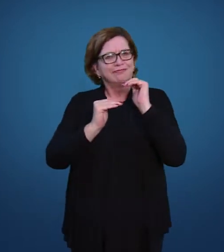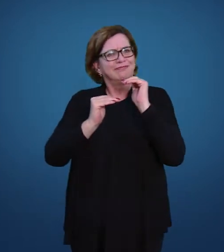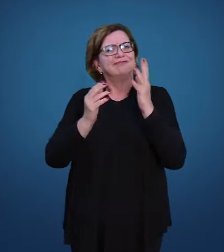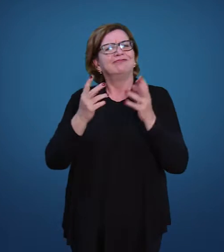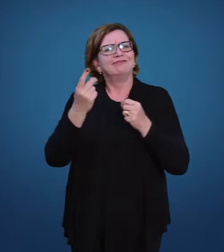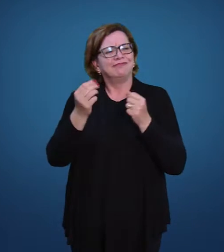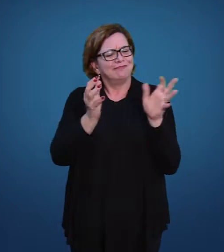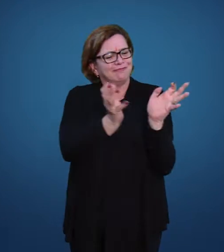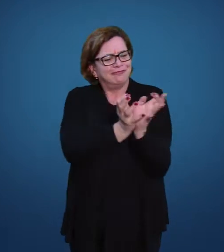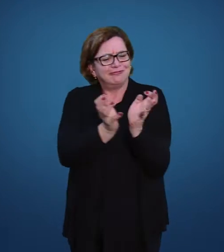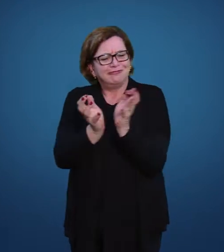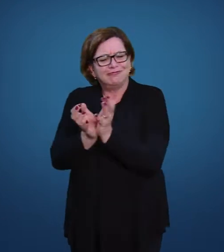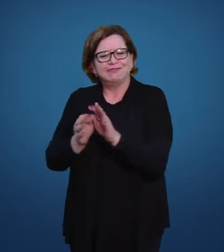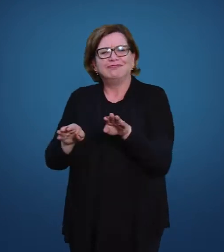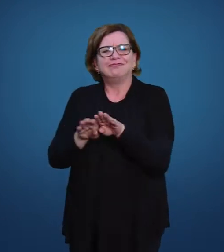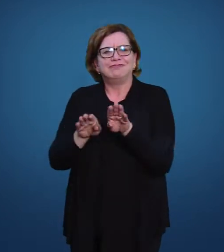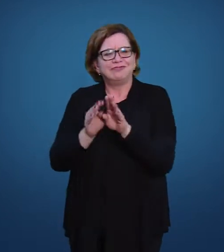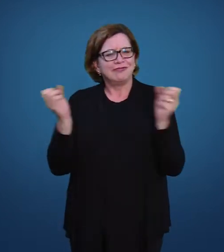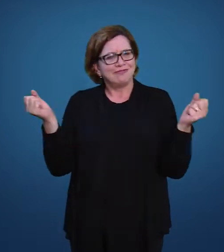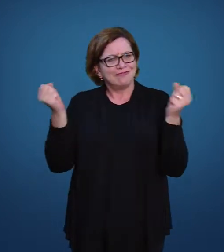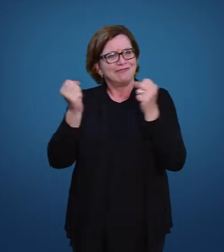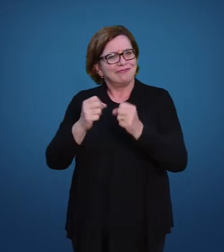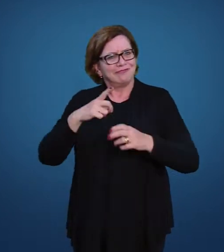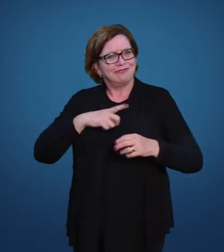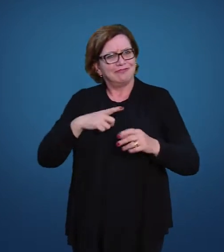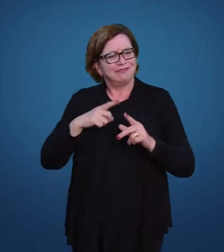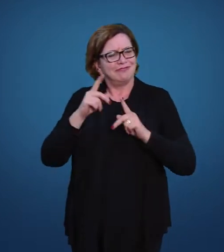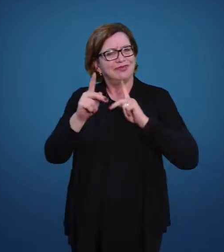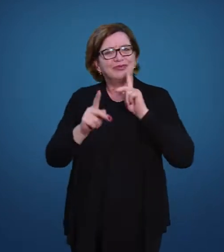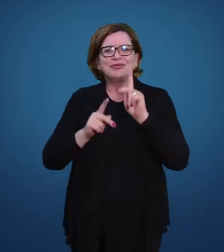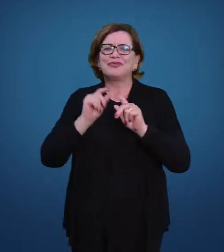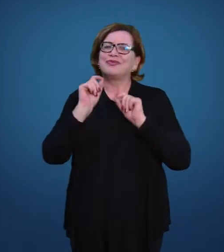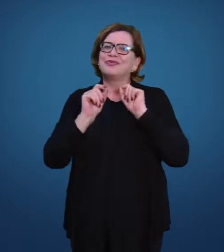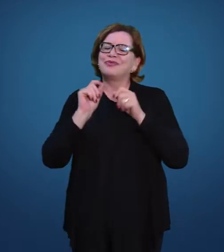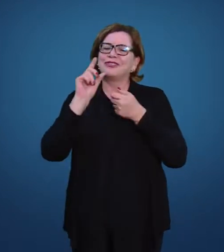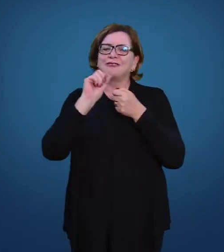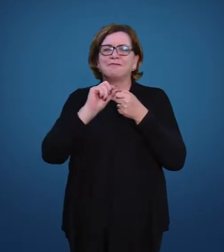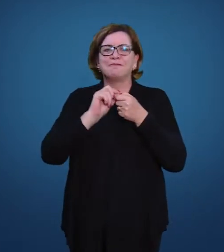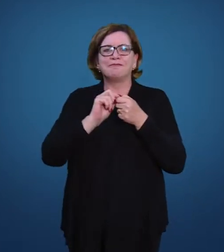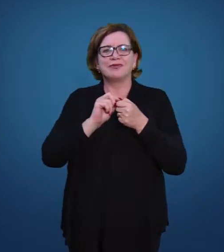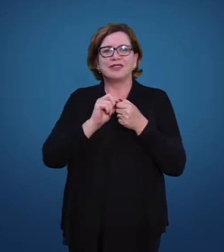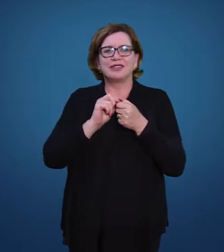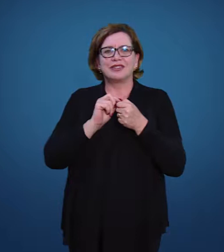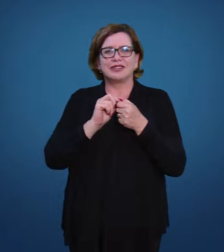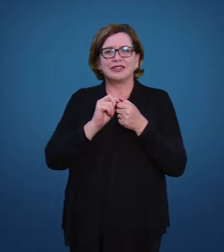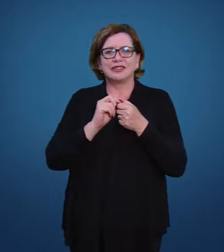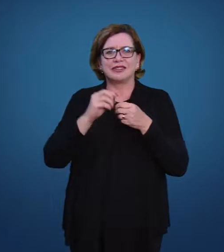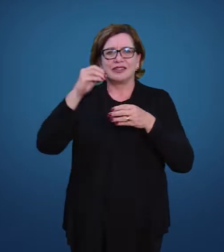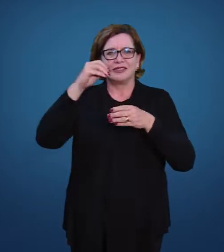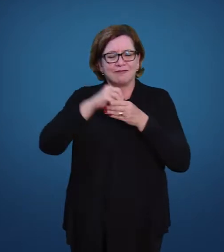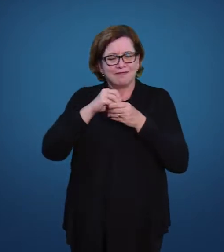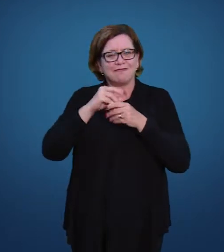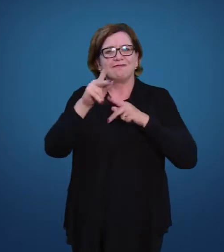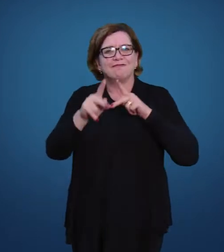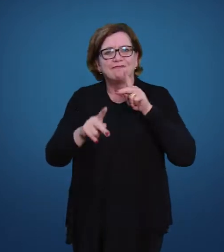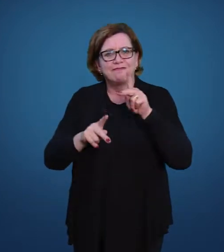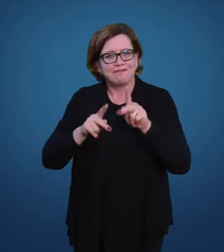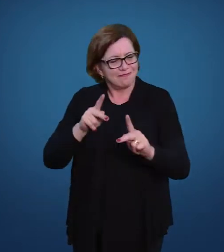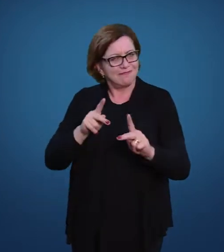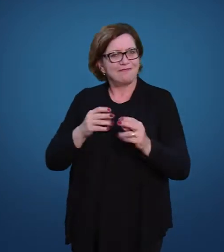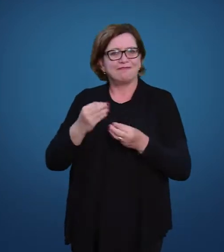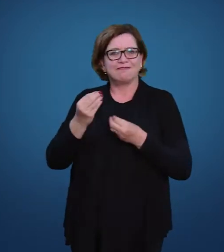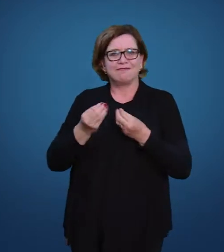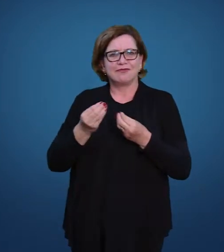classes. E como o poder vem do povo, tudo aquilo que é feito no ambiente da população em